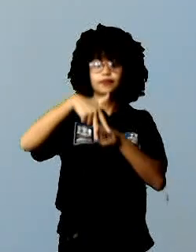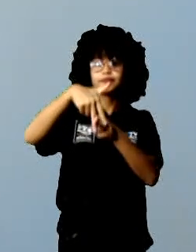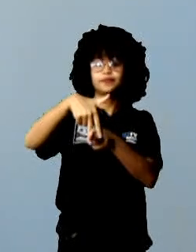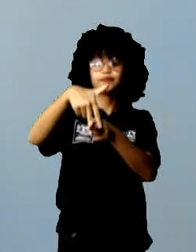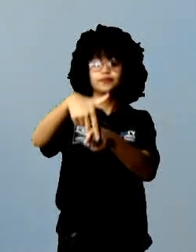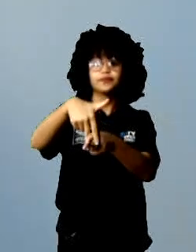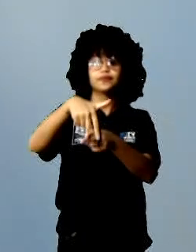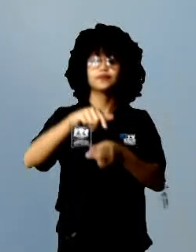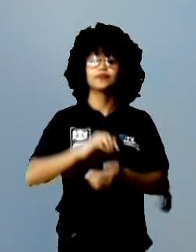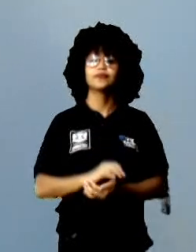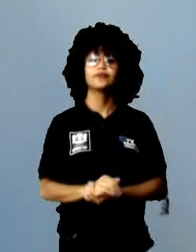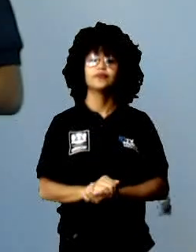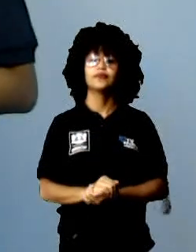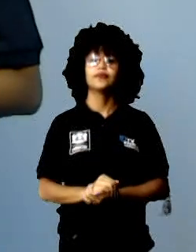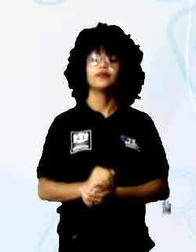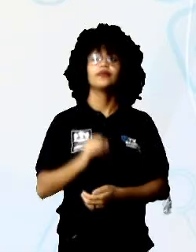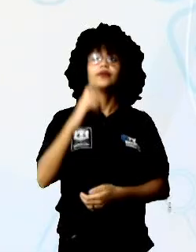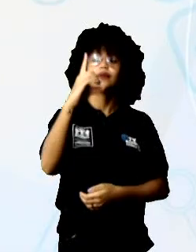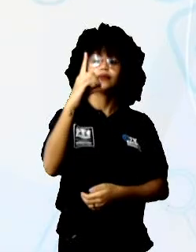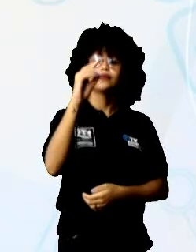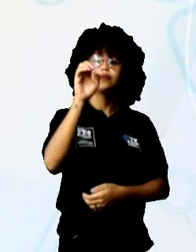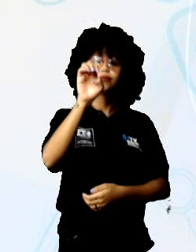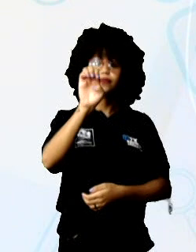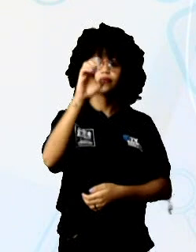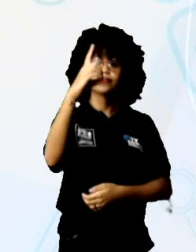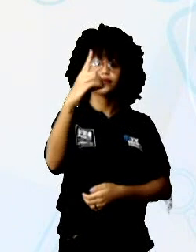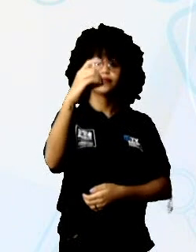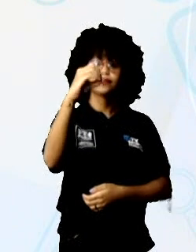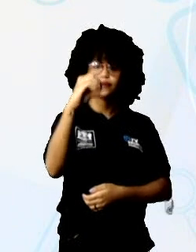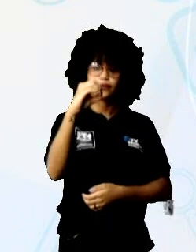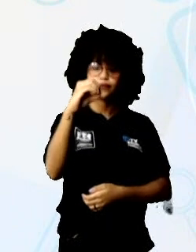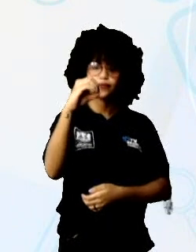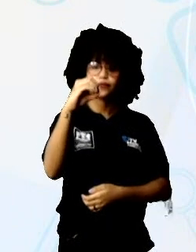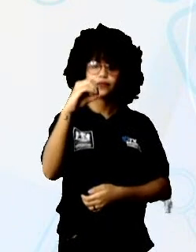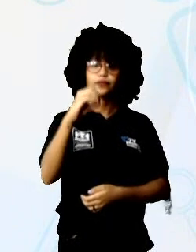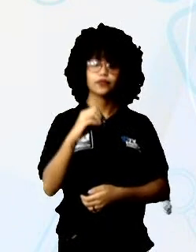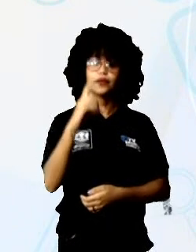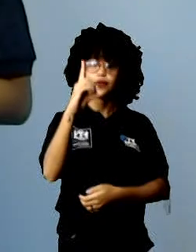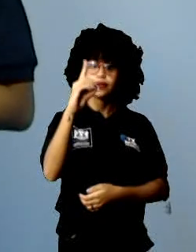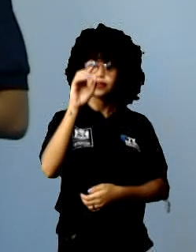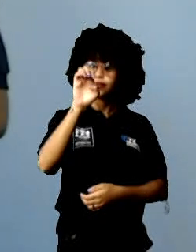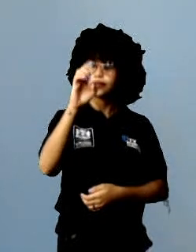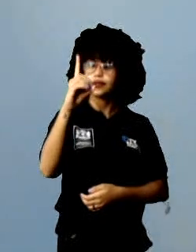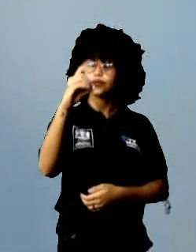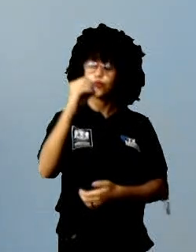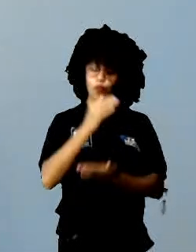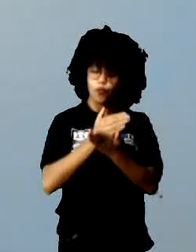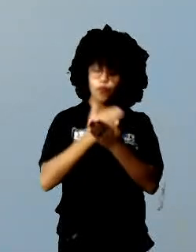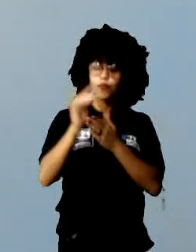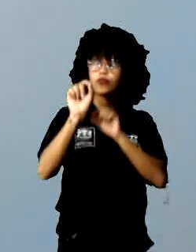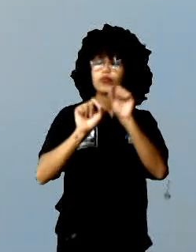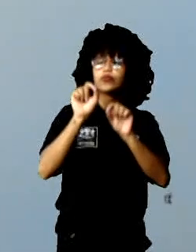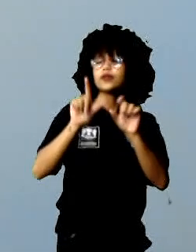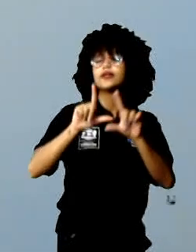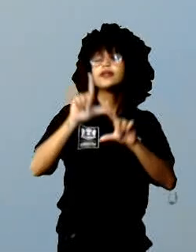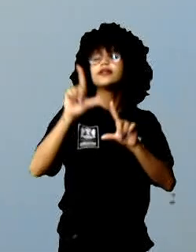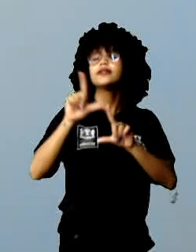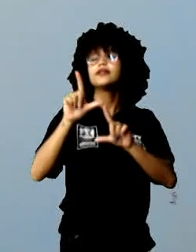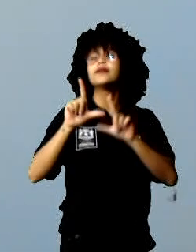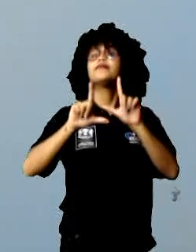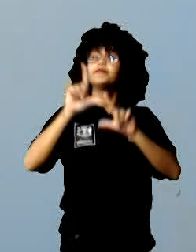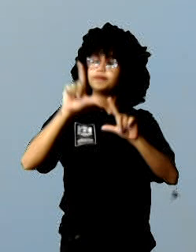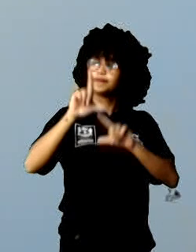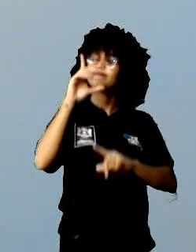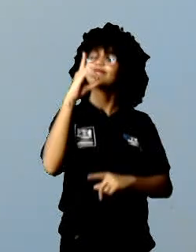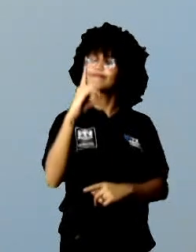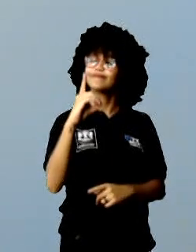cavalo é de de dó dedo começa com qual letra com